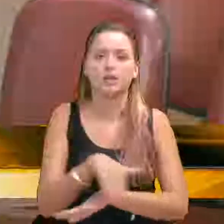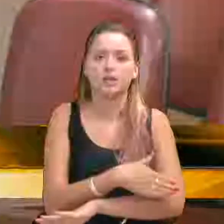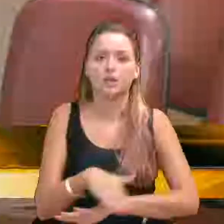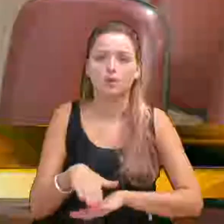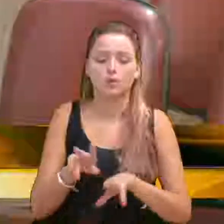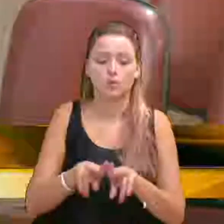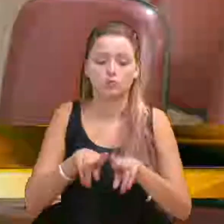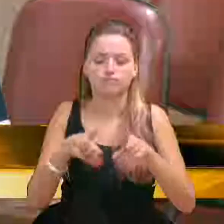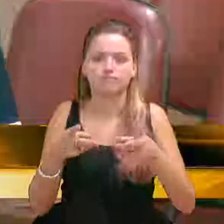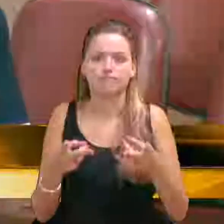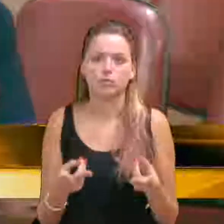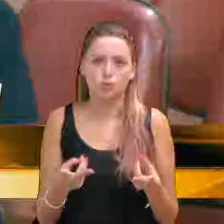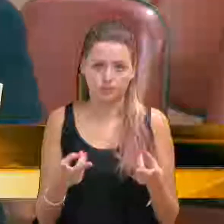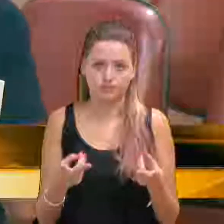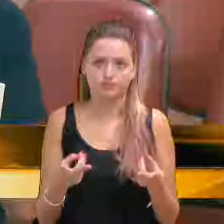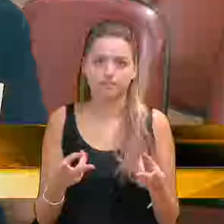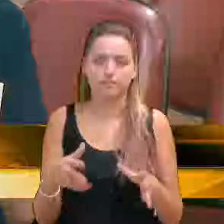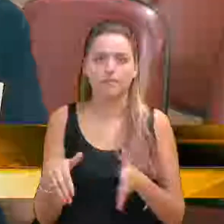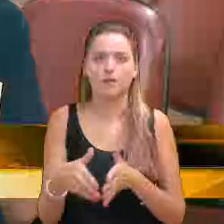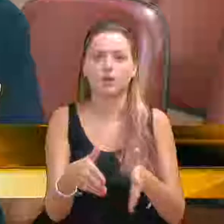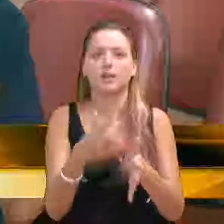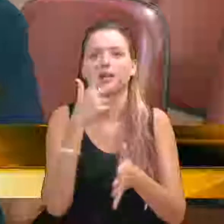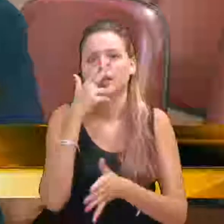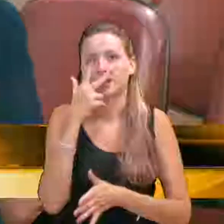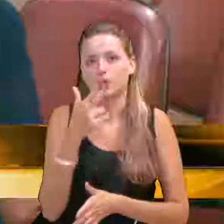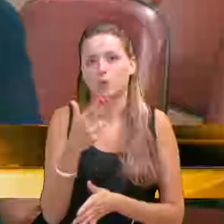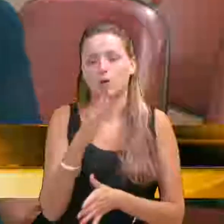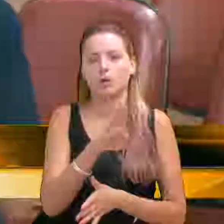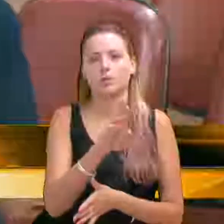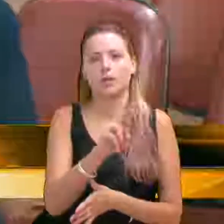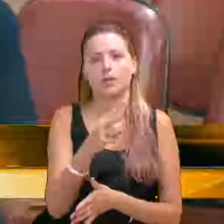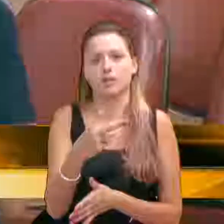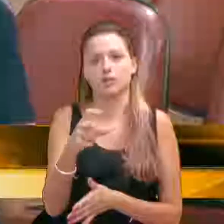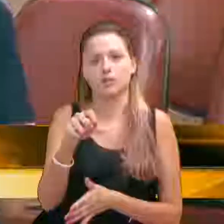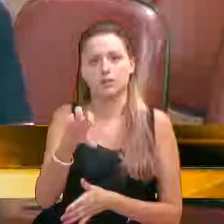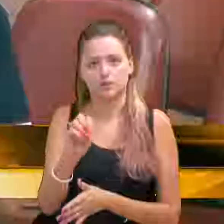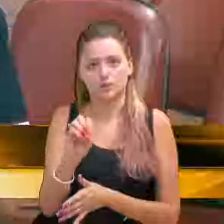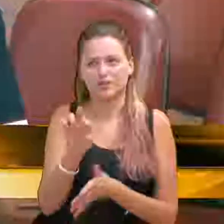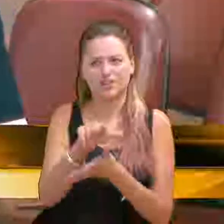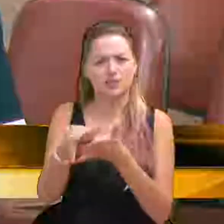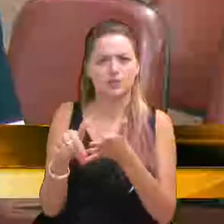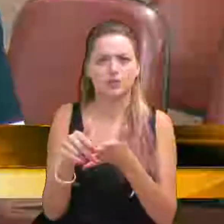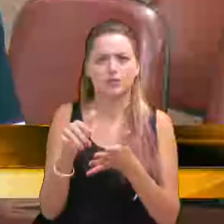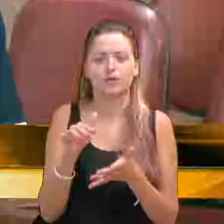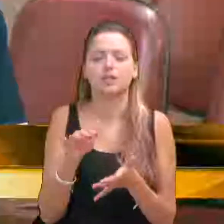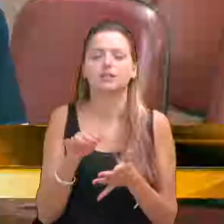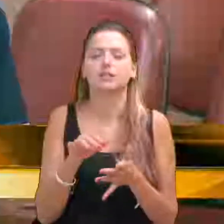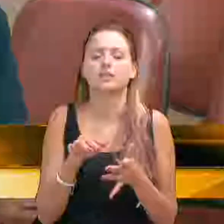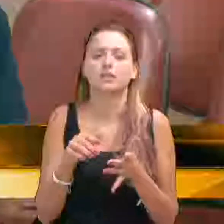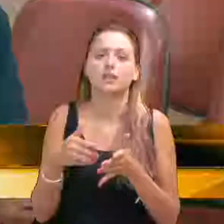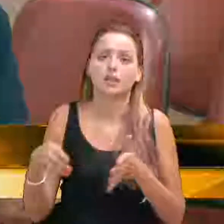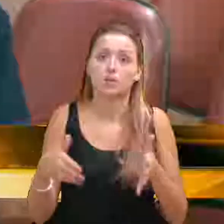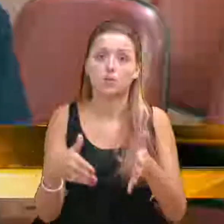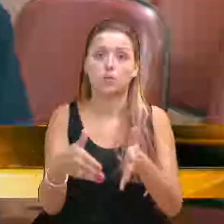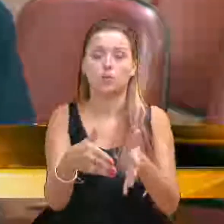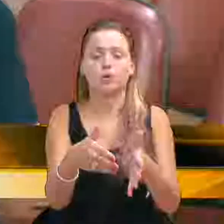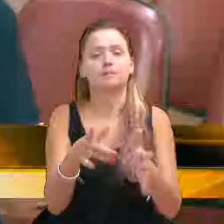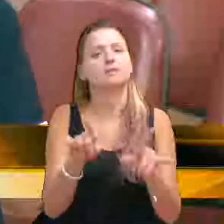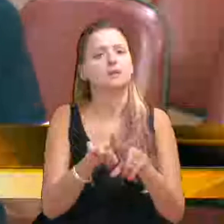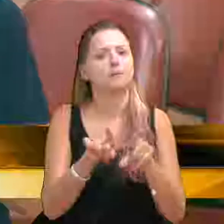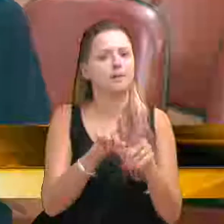pista duplicada, como é o caso da Freeway BR-290, entre outros. Salientamos ainda que